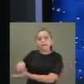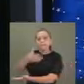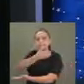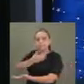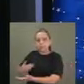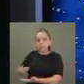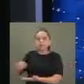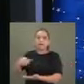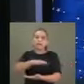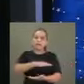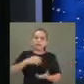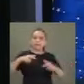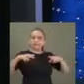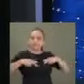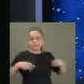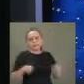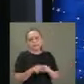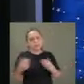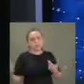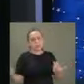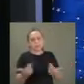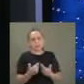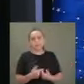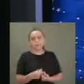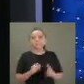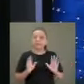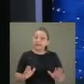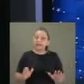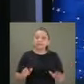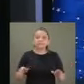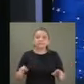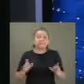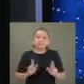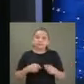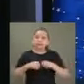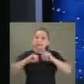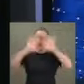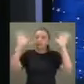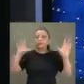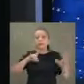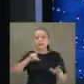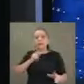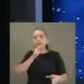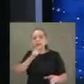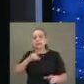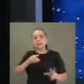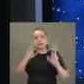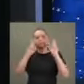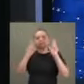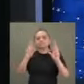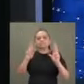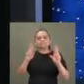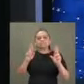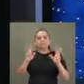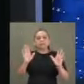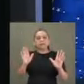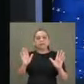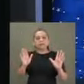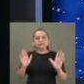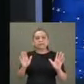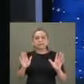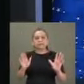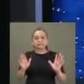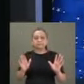privada todavia está claro que a luz no fim do túnel não é de um trem